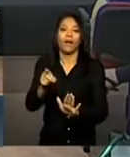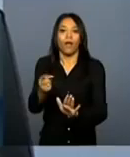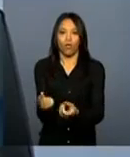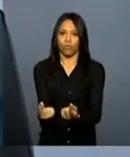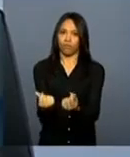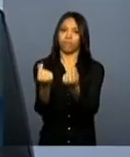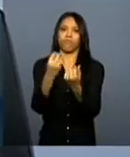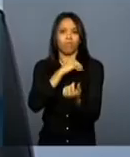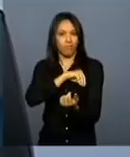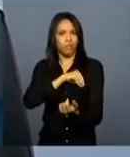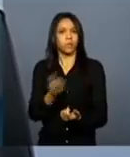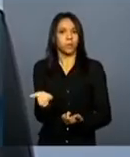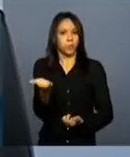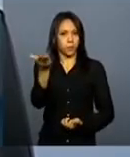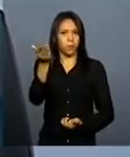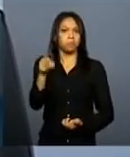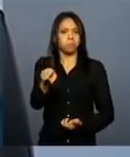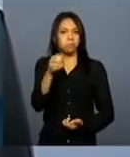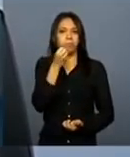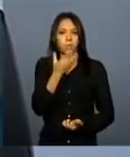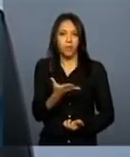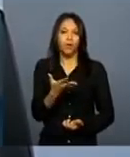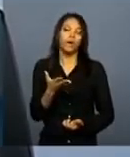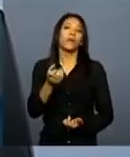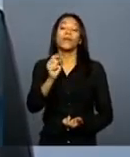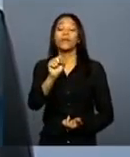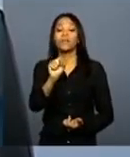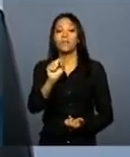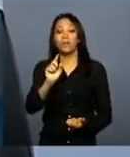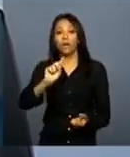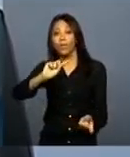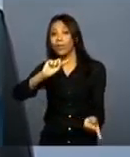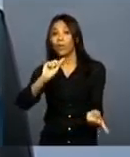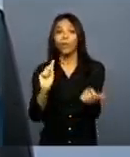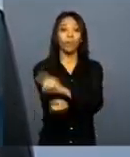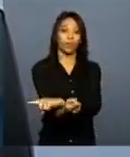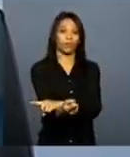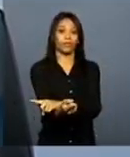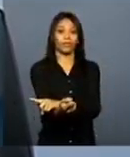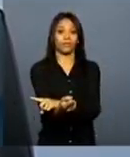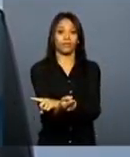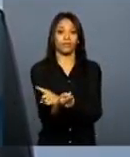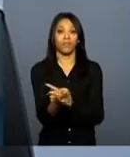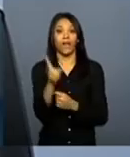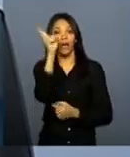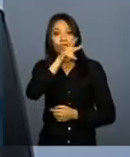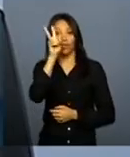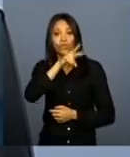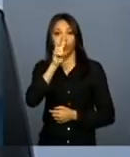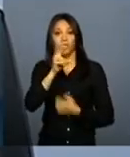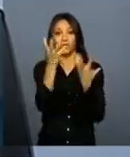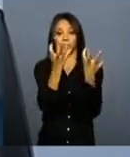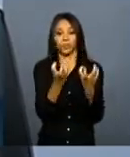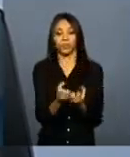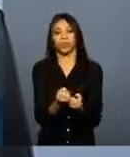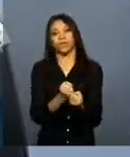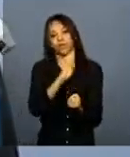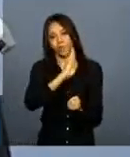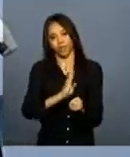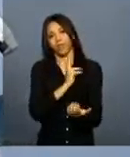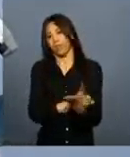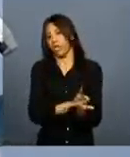consegue fazer exatamente o oposto do que é a história no Brasil. E é aquilo que a gente